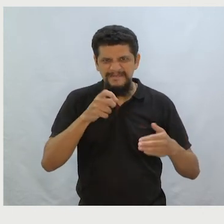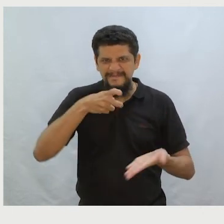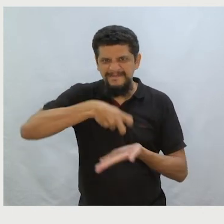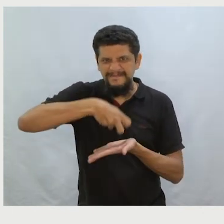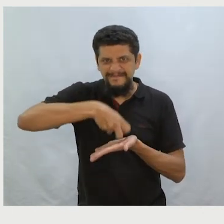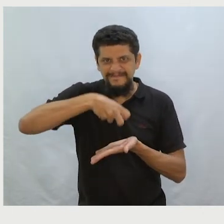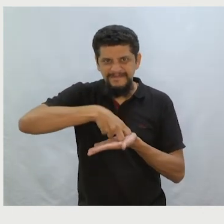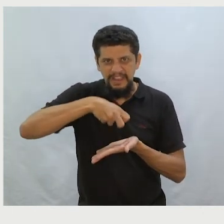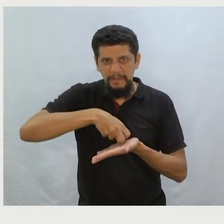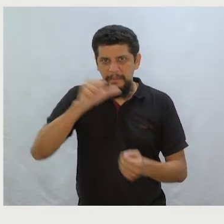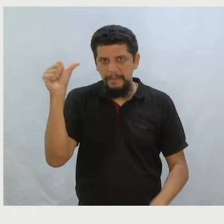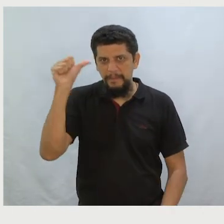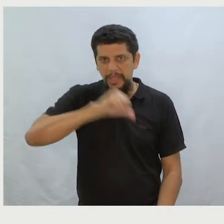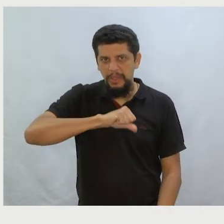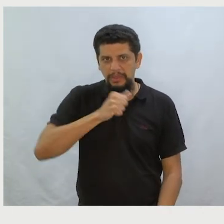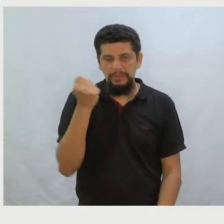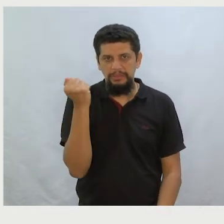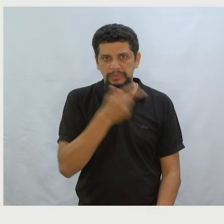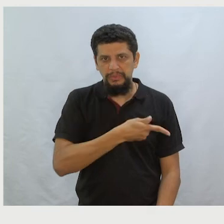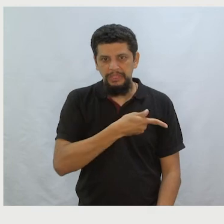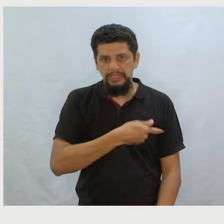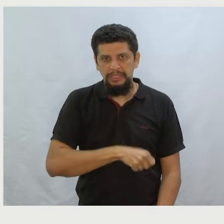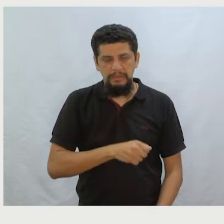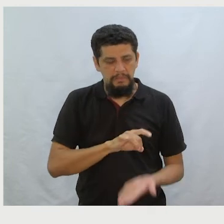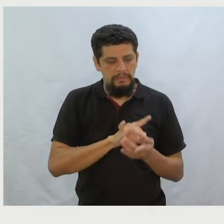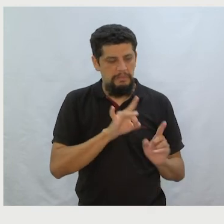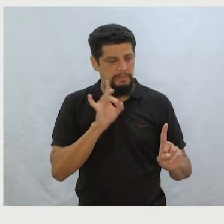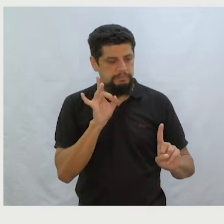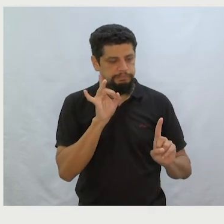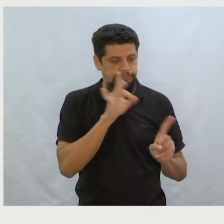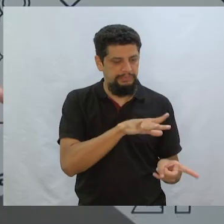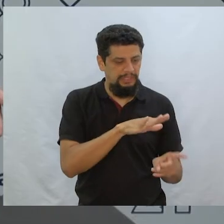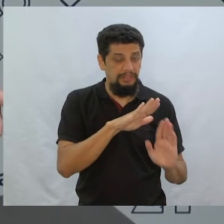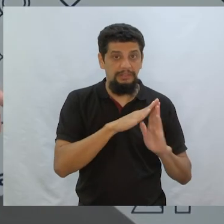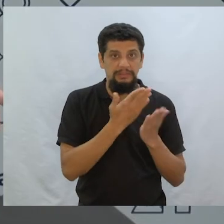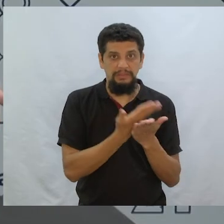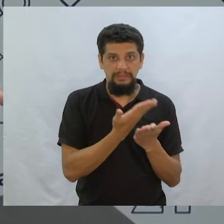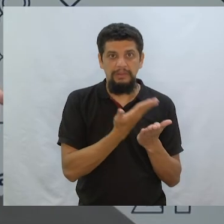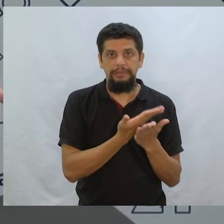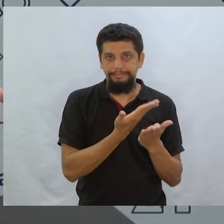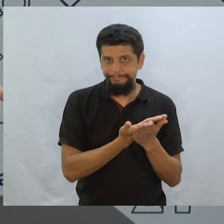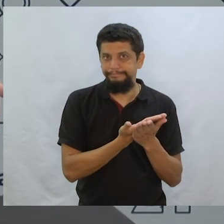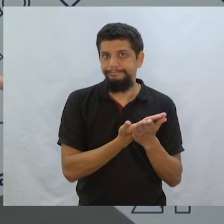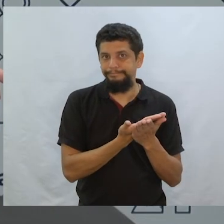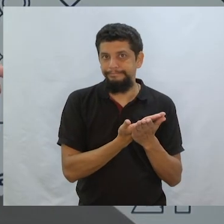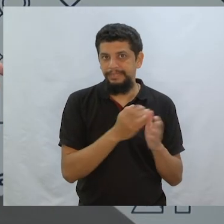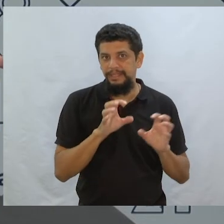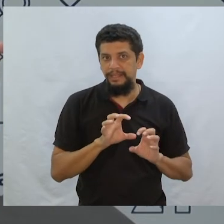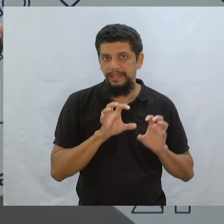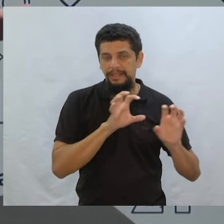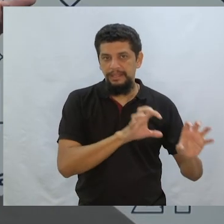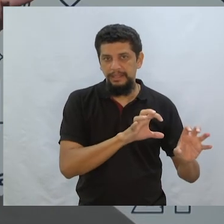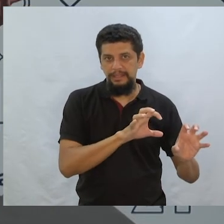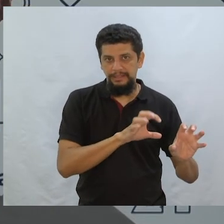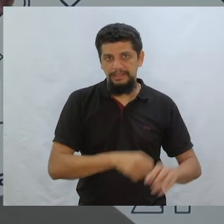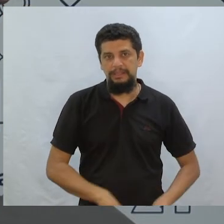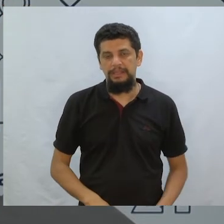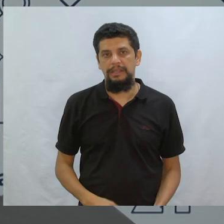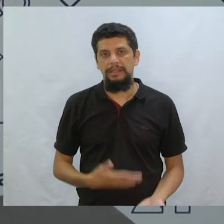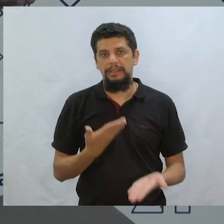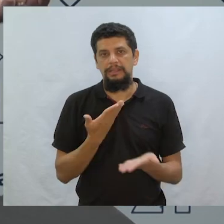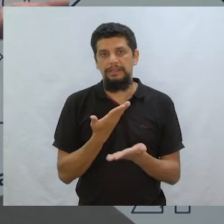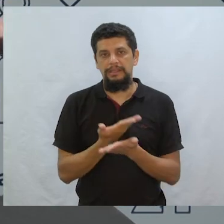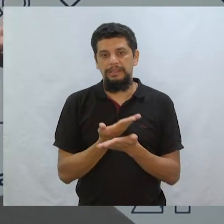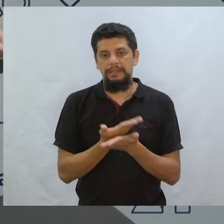castigo muito pior do que ser expulso da Escola E assim a gente